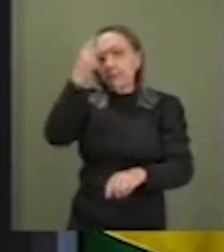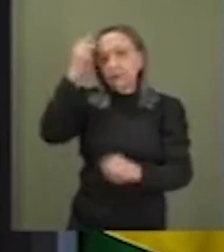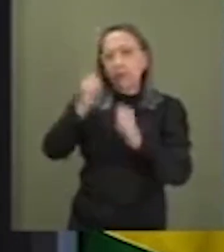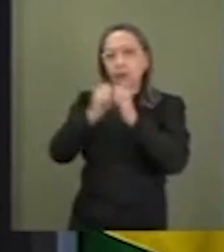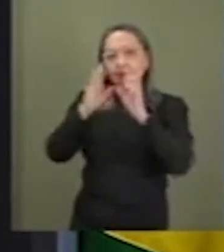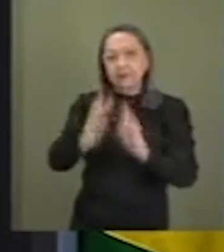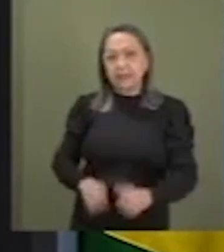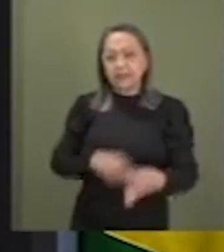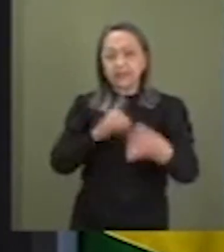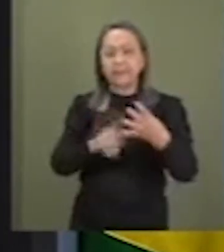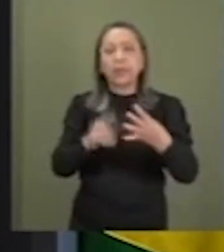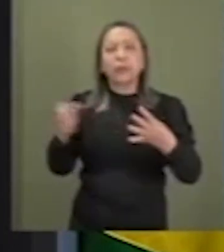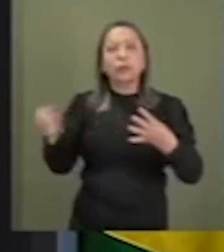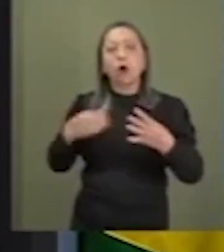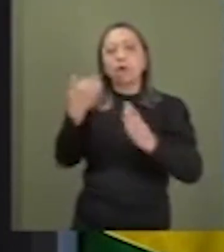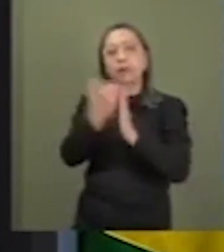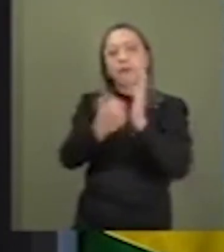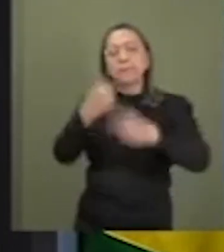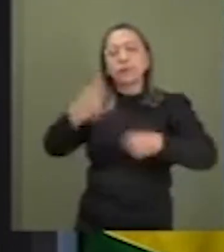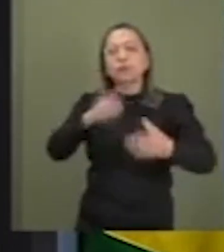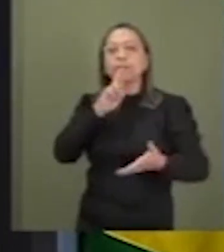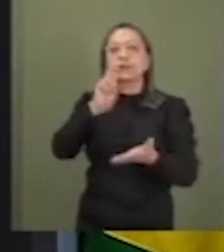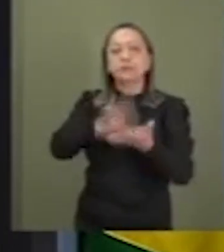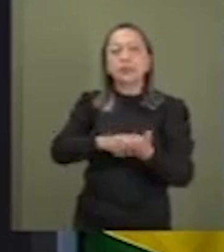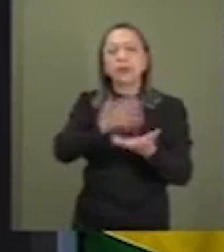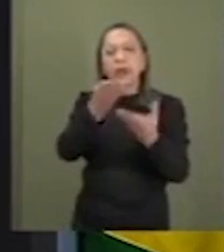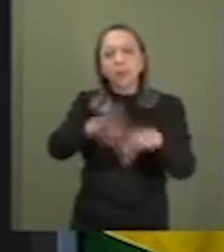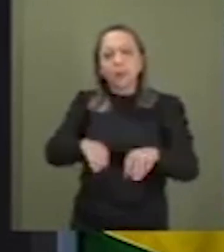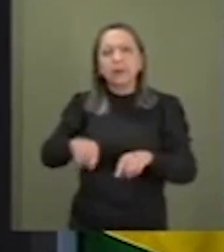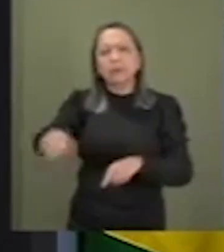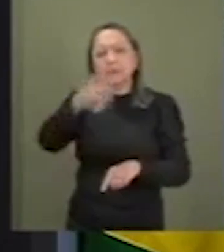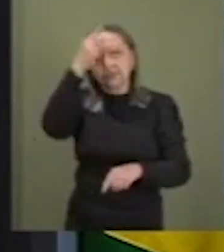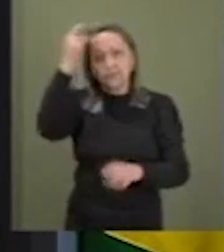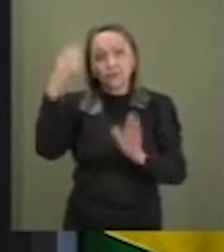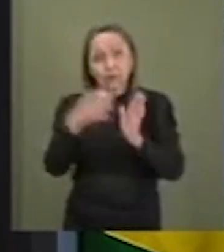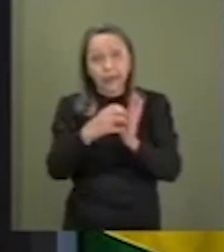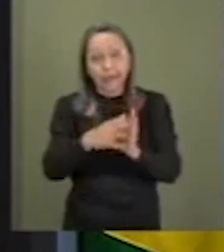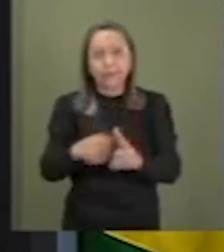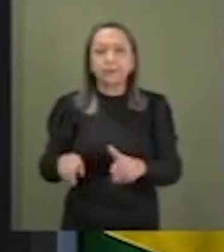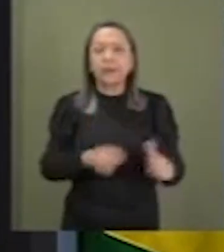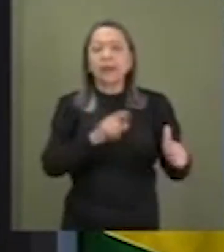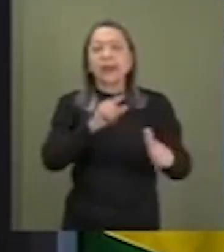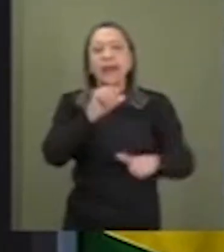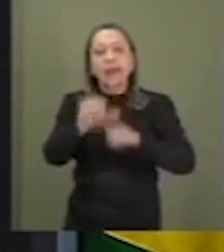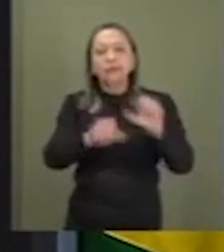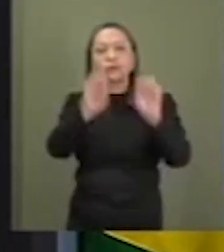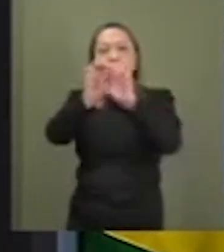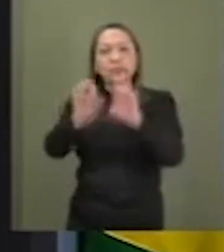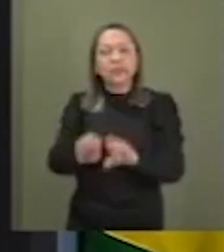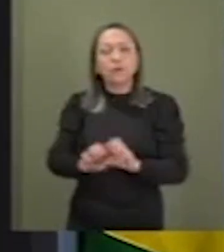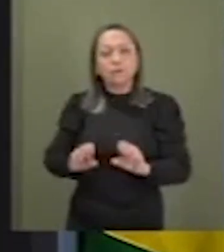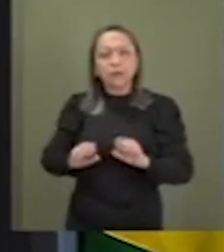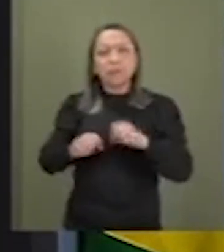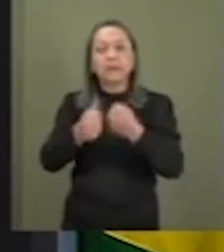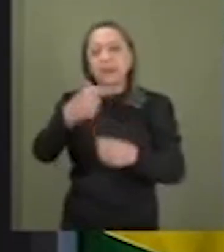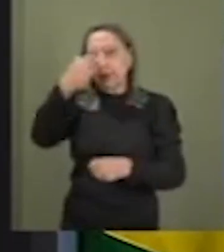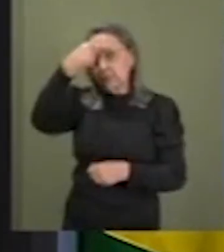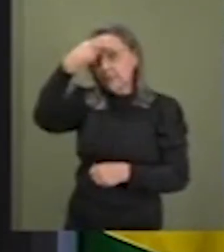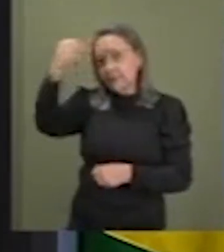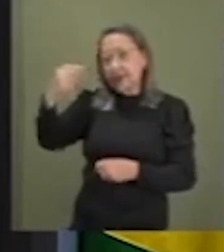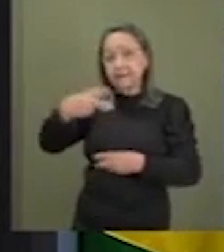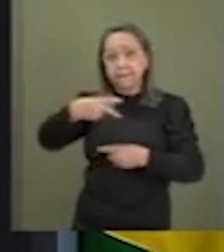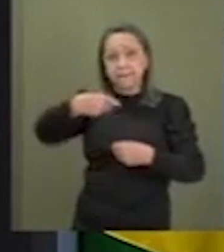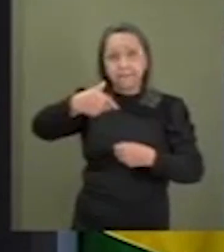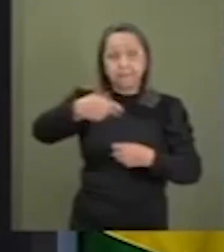deficiência. Nova política de reconhecimento e recompensa para os empregados. Reestruturação e fortalecimento da Universidade